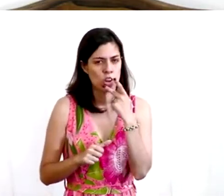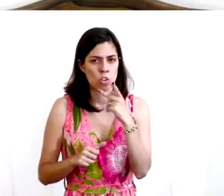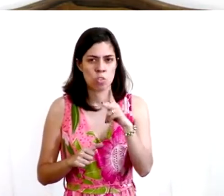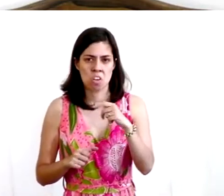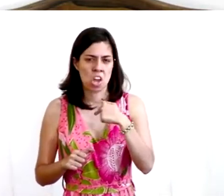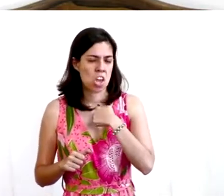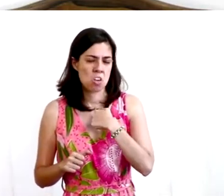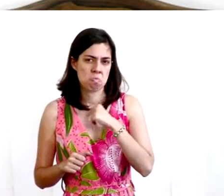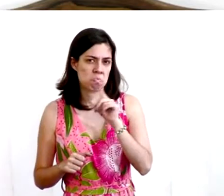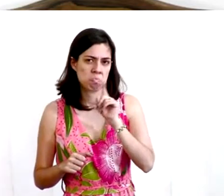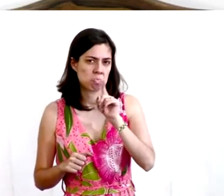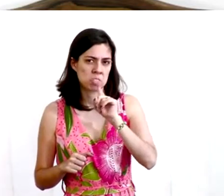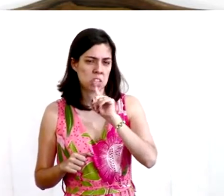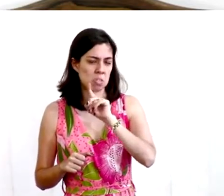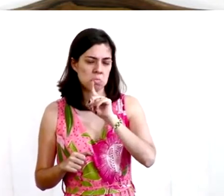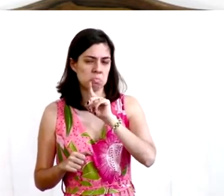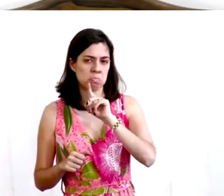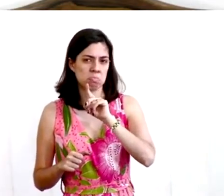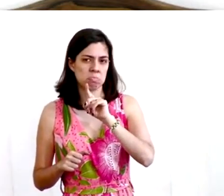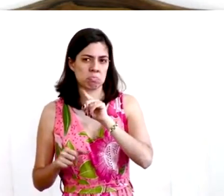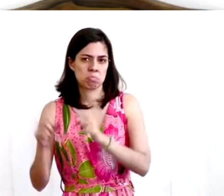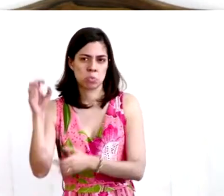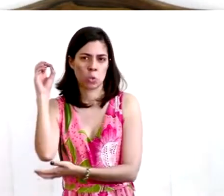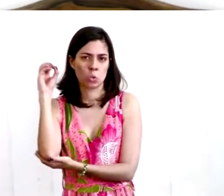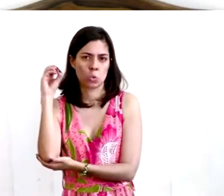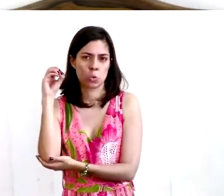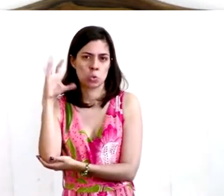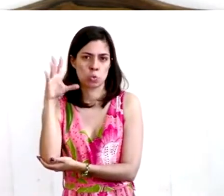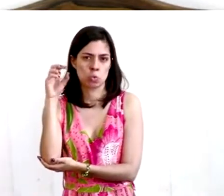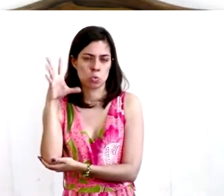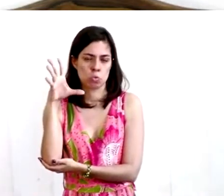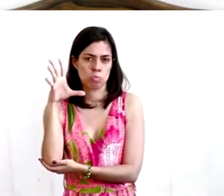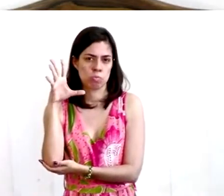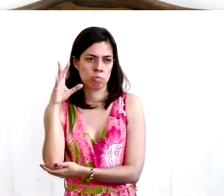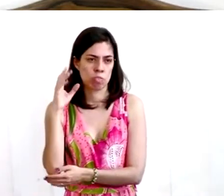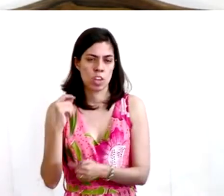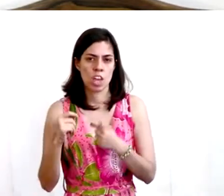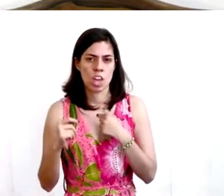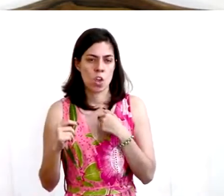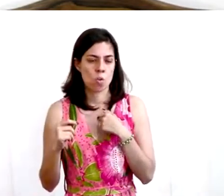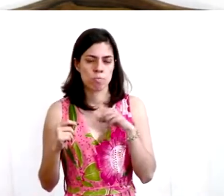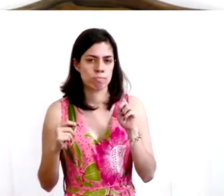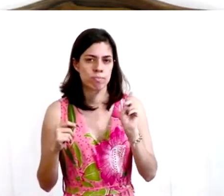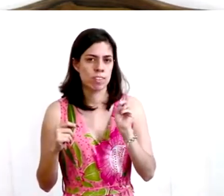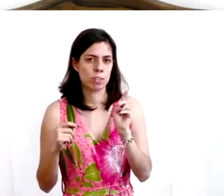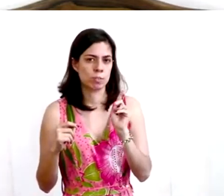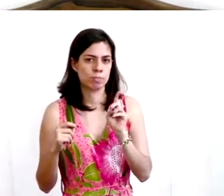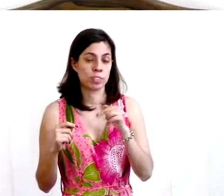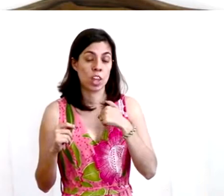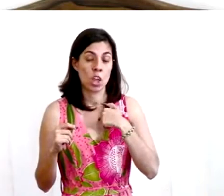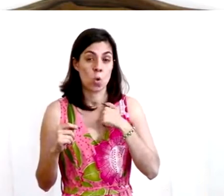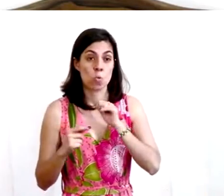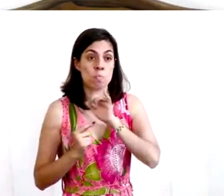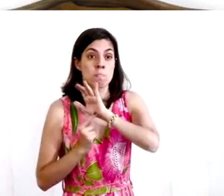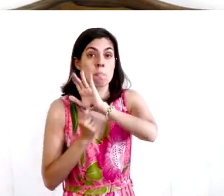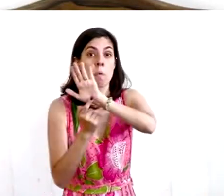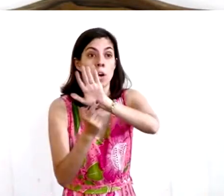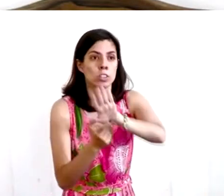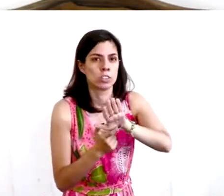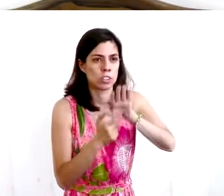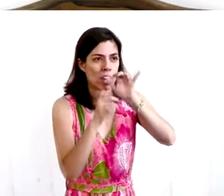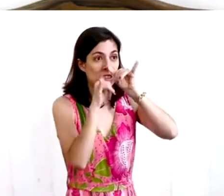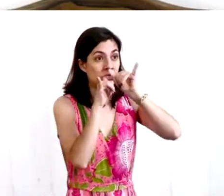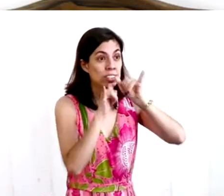não há homem que seja essa luz. Ele é a luz. Eu batizo para arrependimento, eu batizo com água, mas o